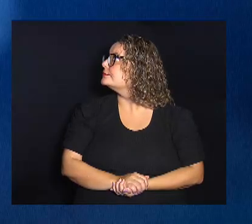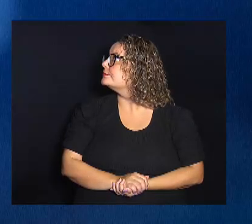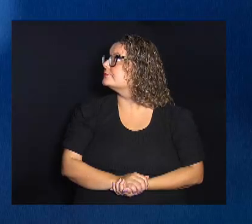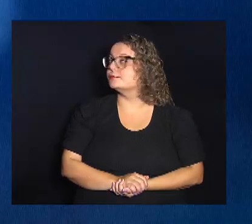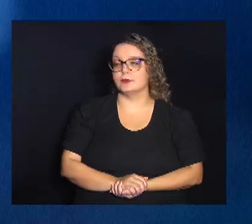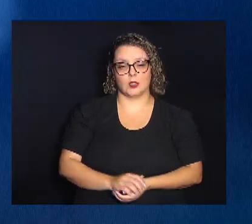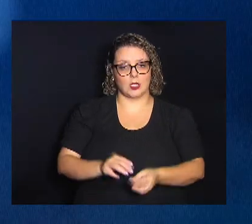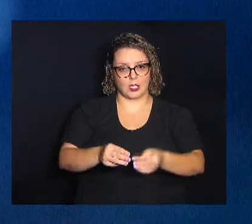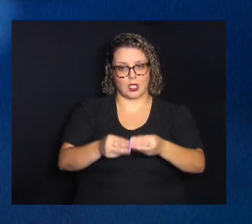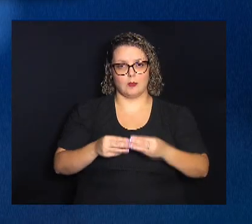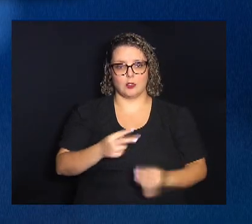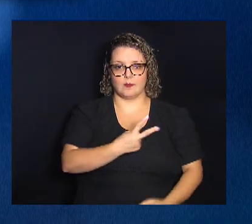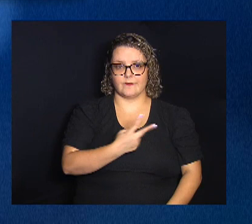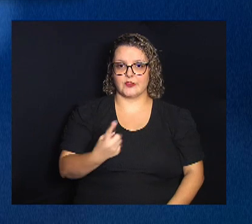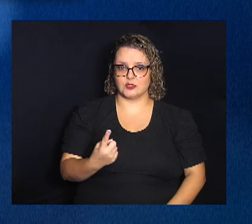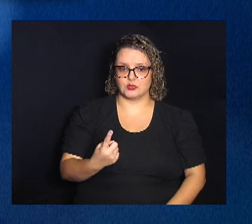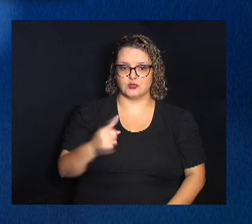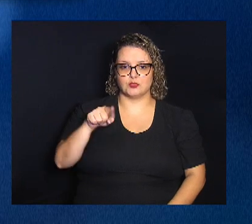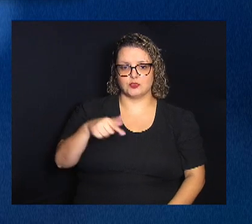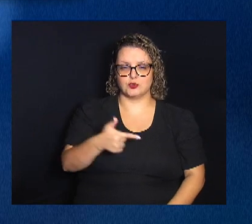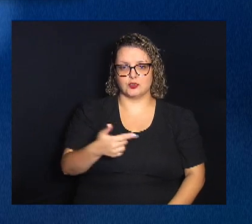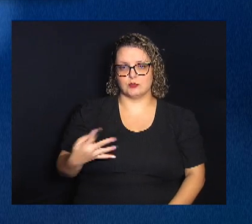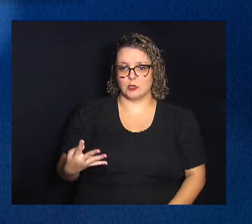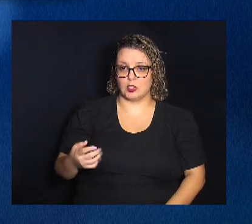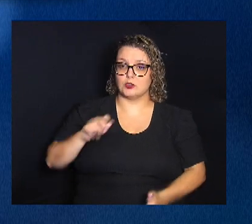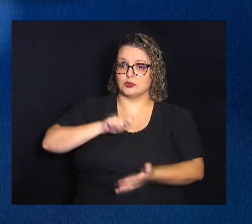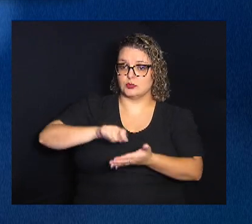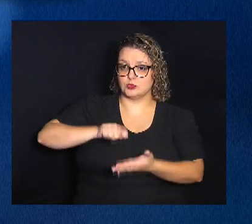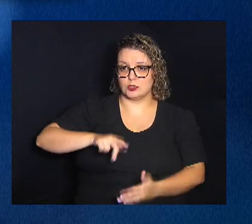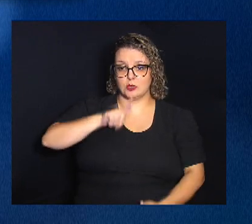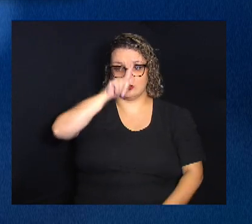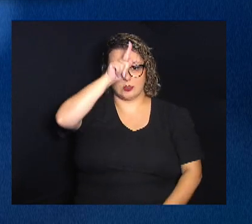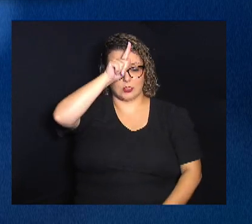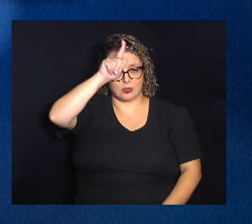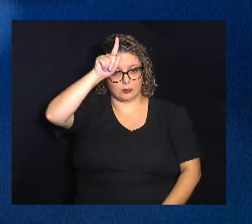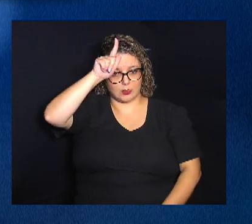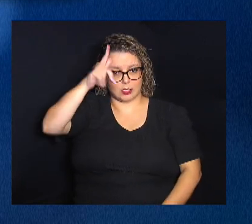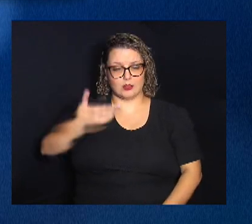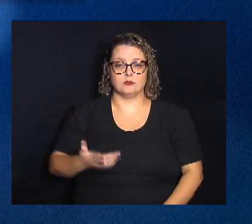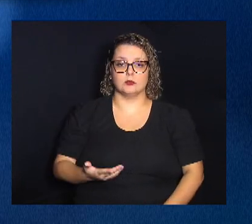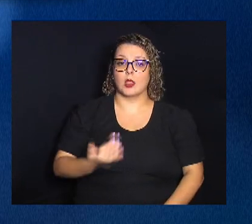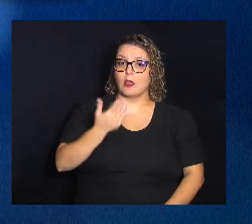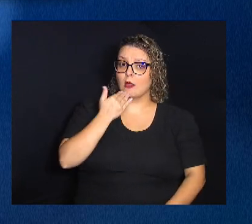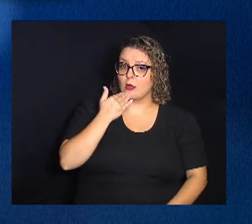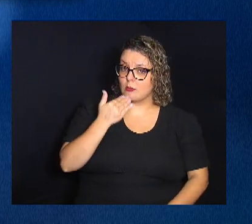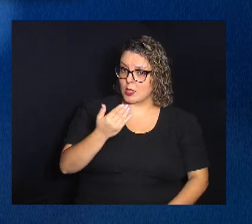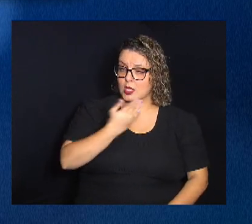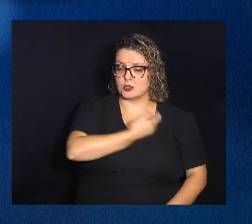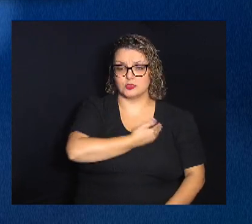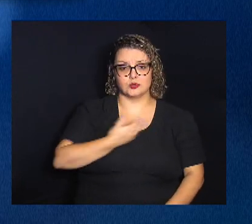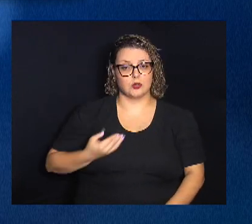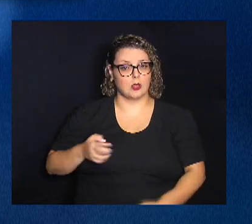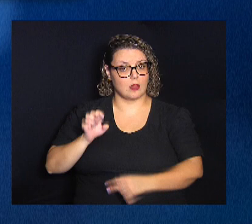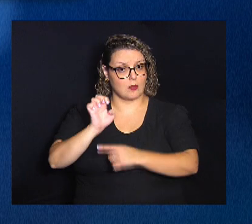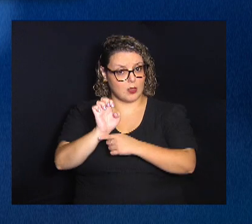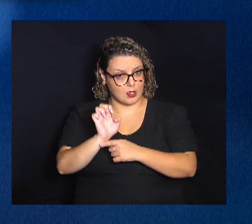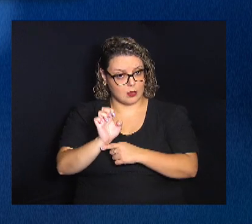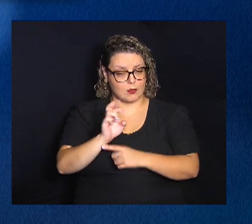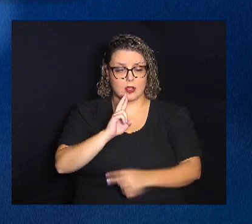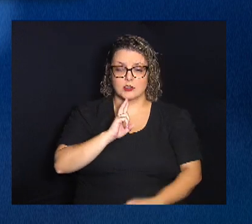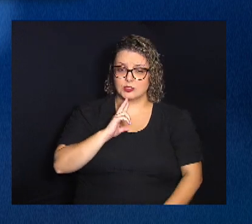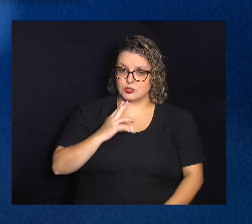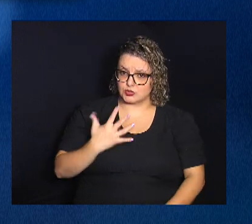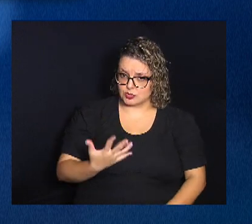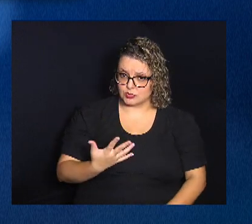A moção 21 de 2024, de autoria do vereador Gustavo Peta, apela ao governo do estado pela solução